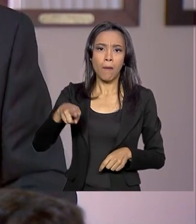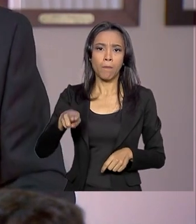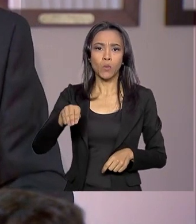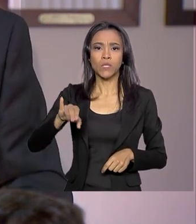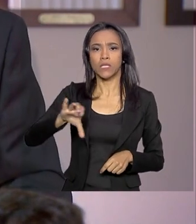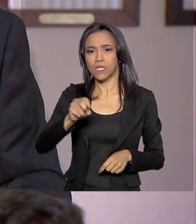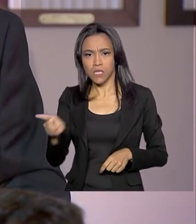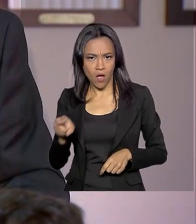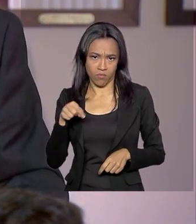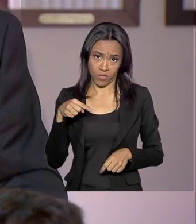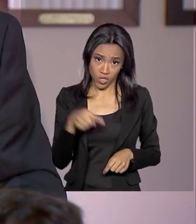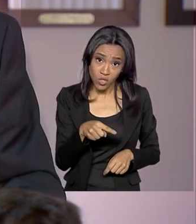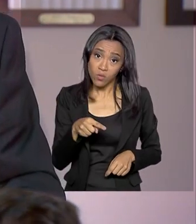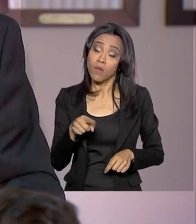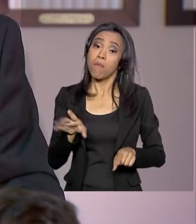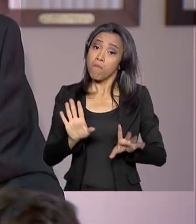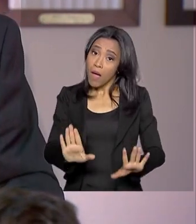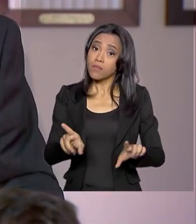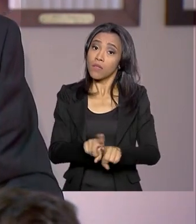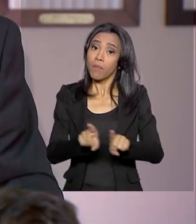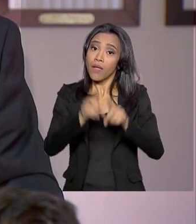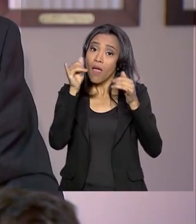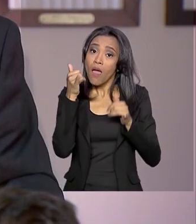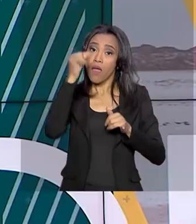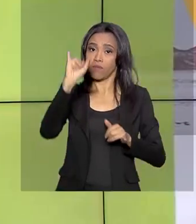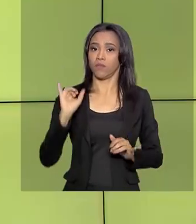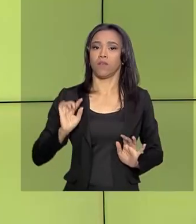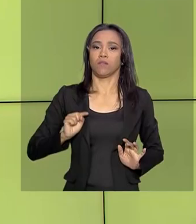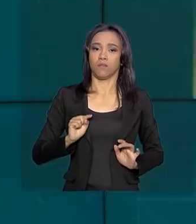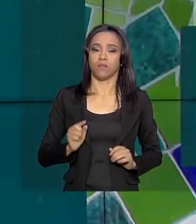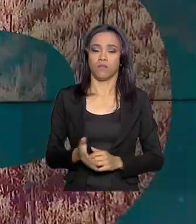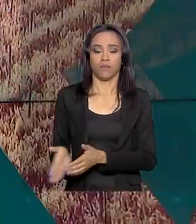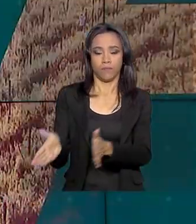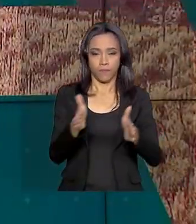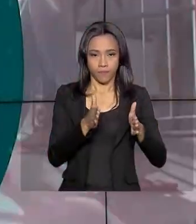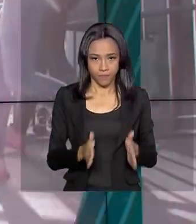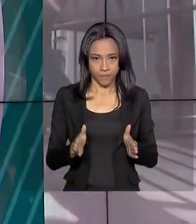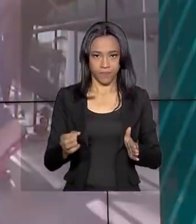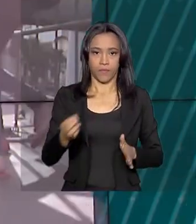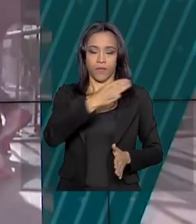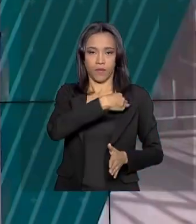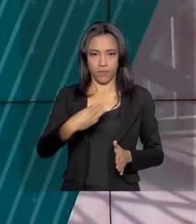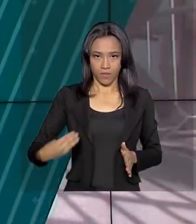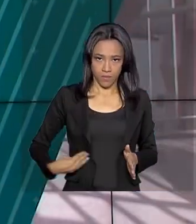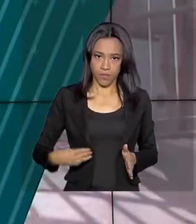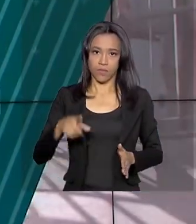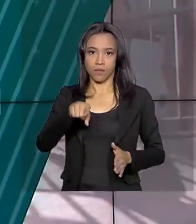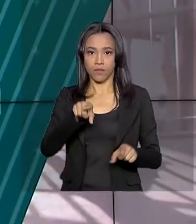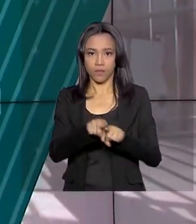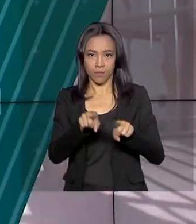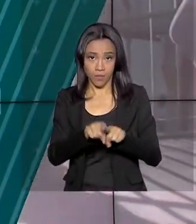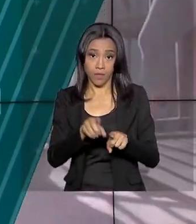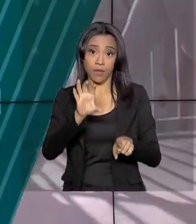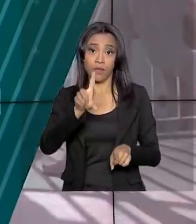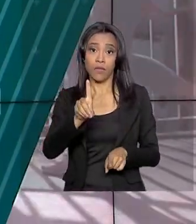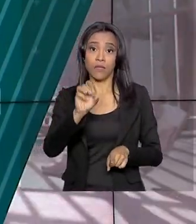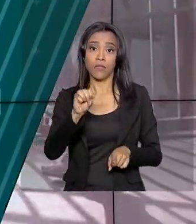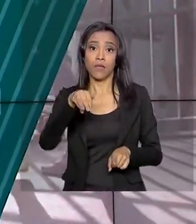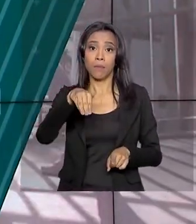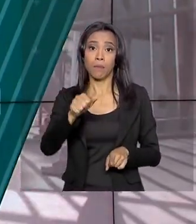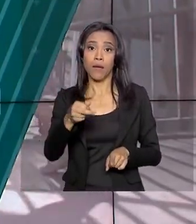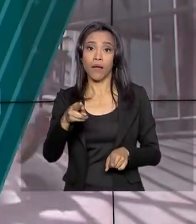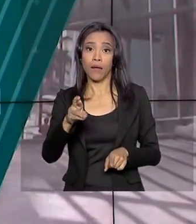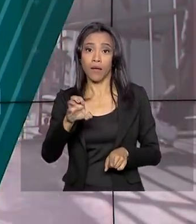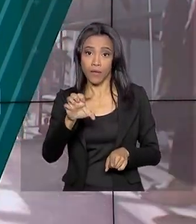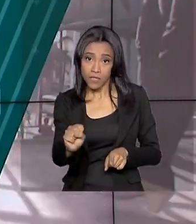mas a prevenção de sua realização. A ministra Damaris Alves também falou sobre as ações previstas pelo